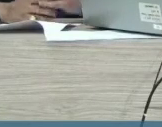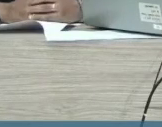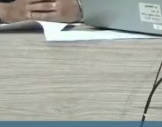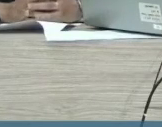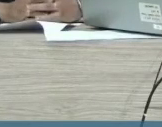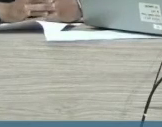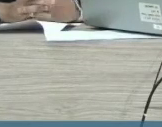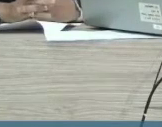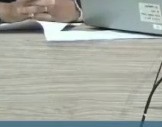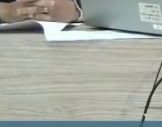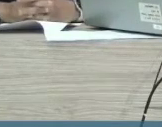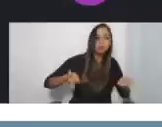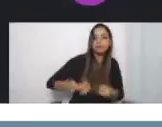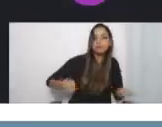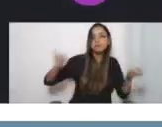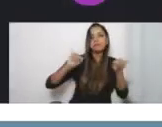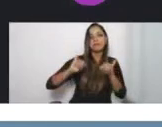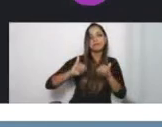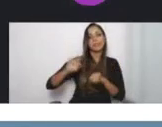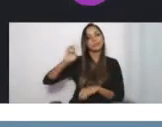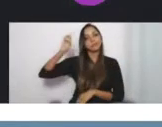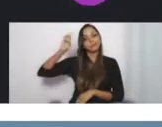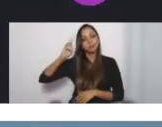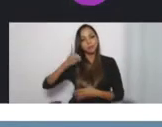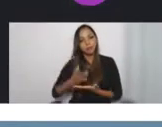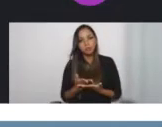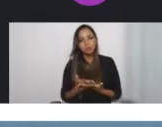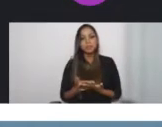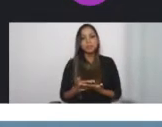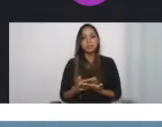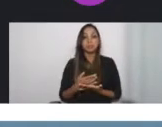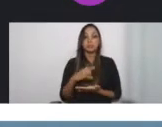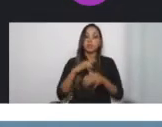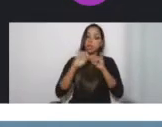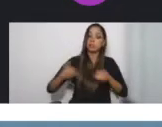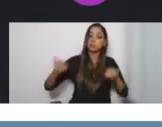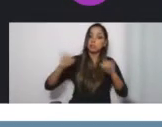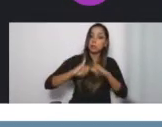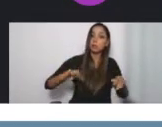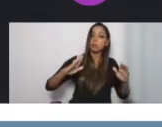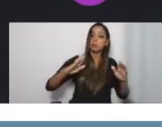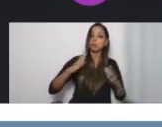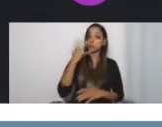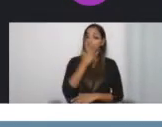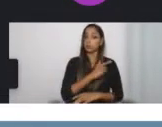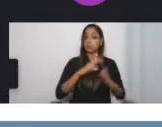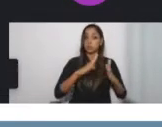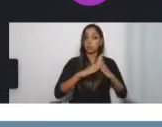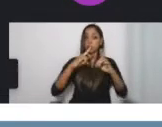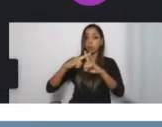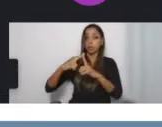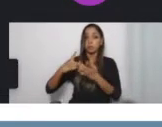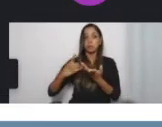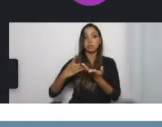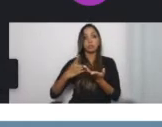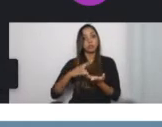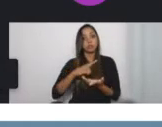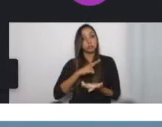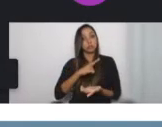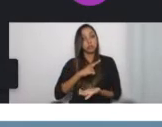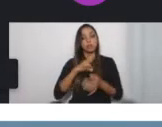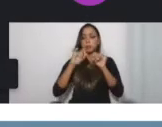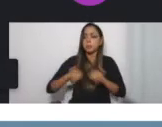bonitas campanhas que vem fazendo a igreja para combater o Covid-19, aonde